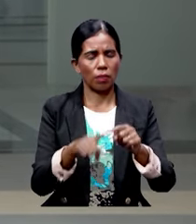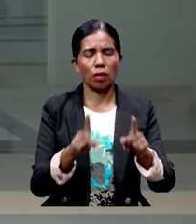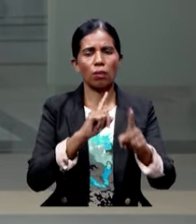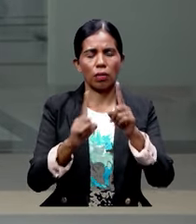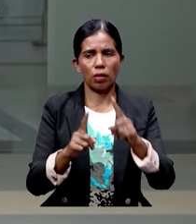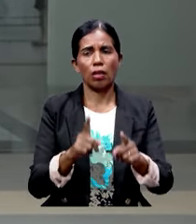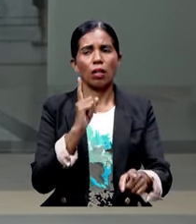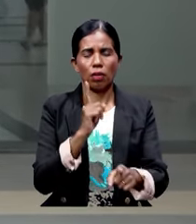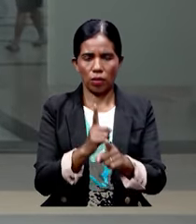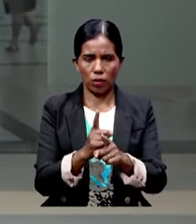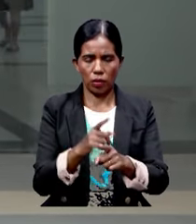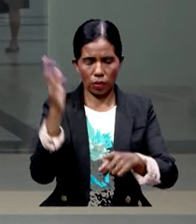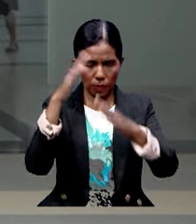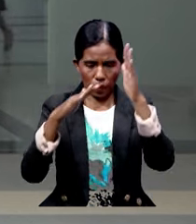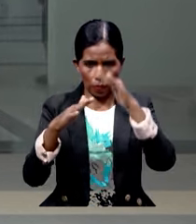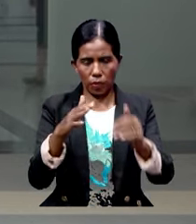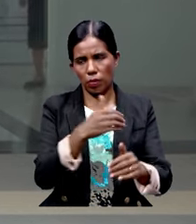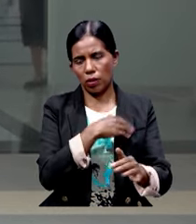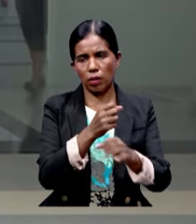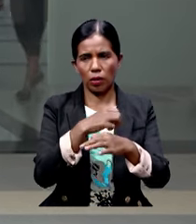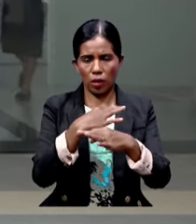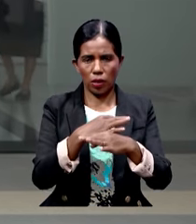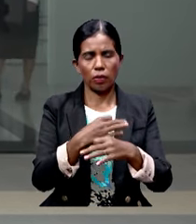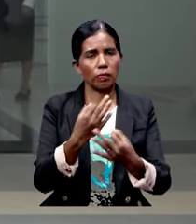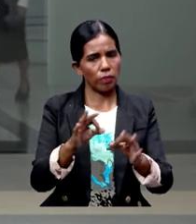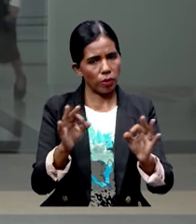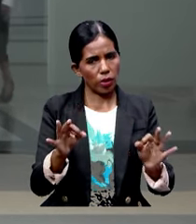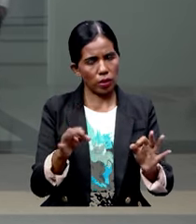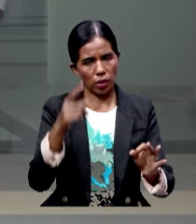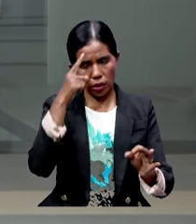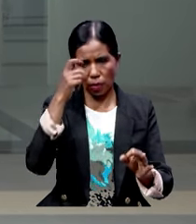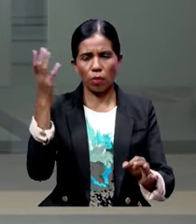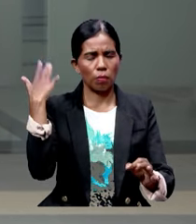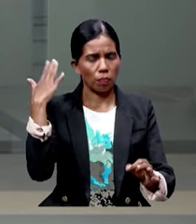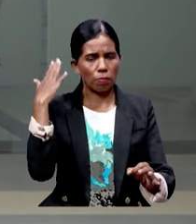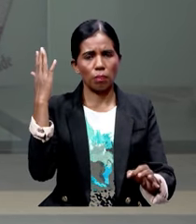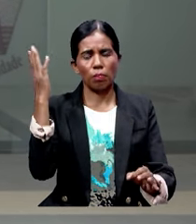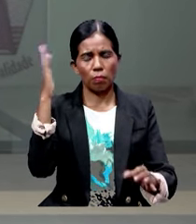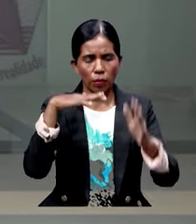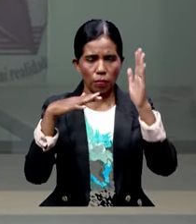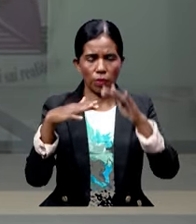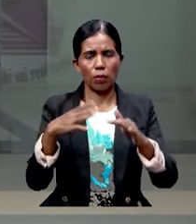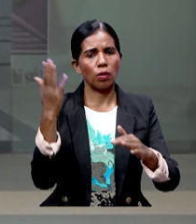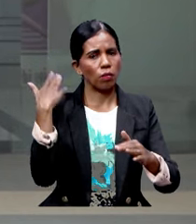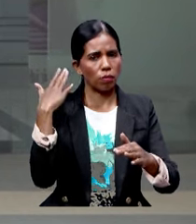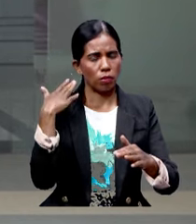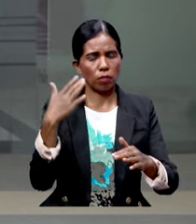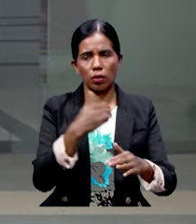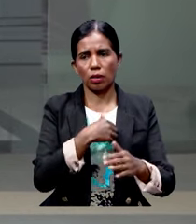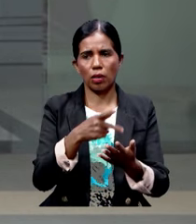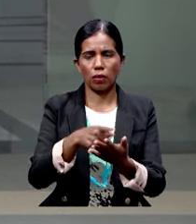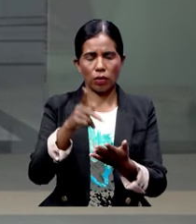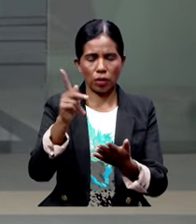Los tunik ne problema sidak finaliza abandona tamba problema sidak selu ganti rugi ba uma sira